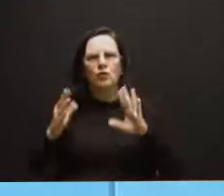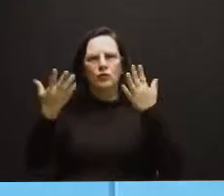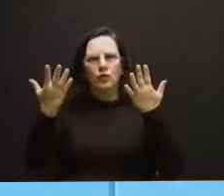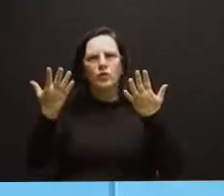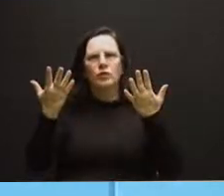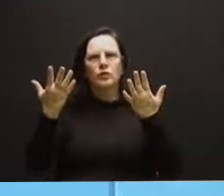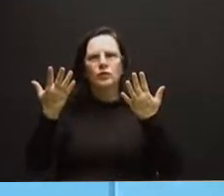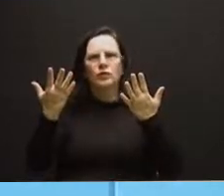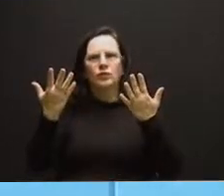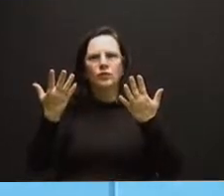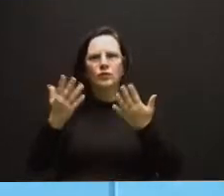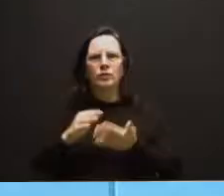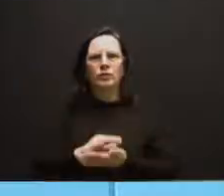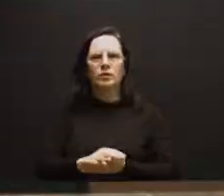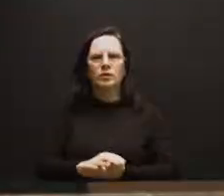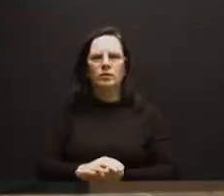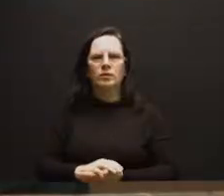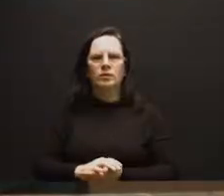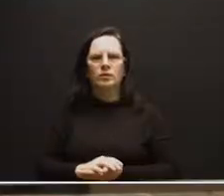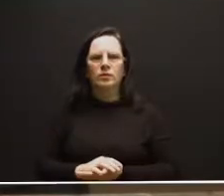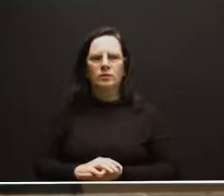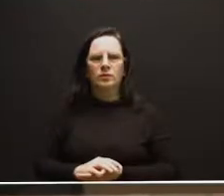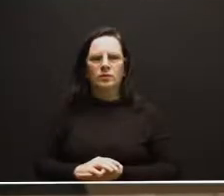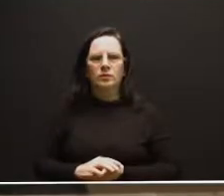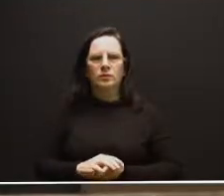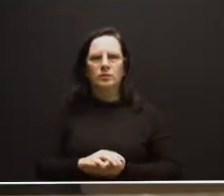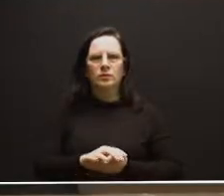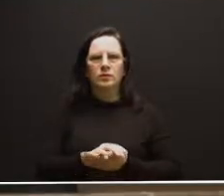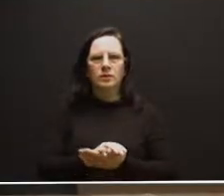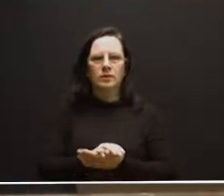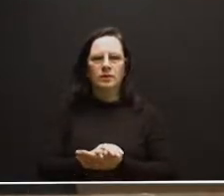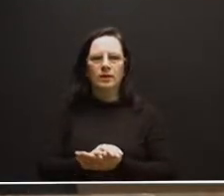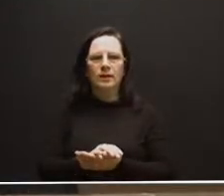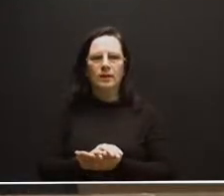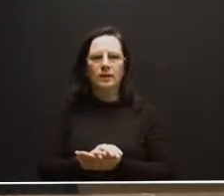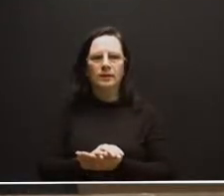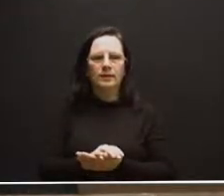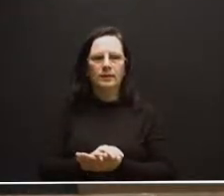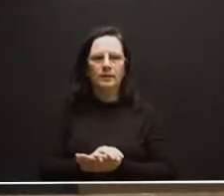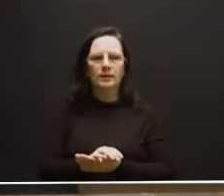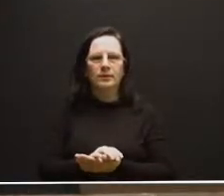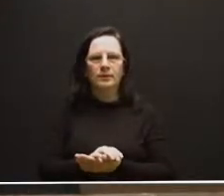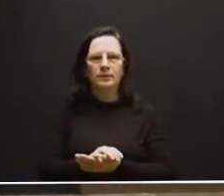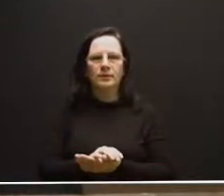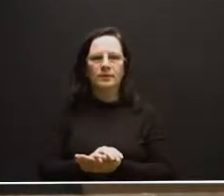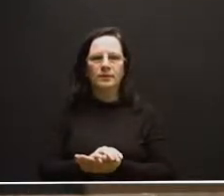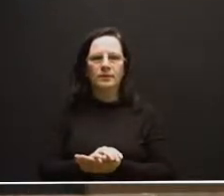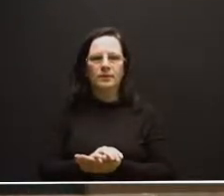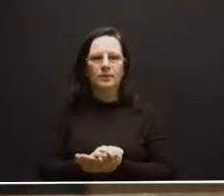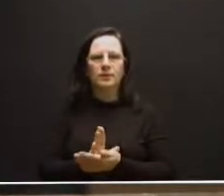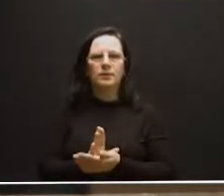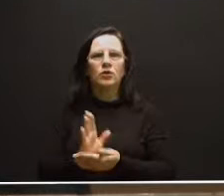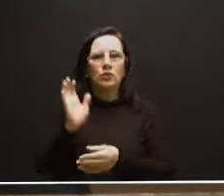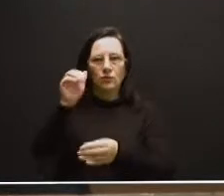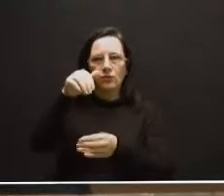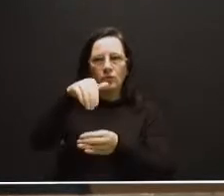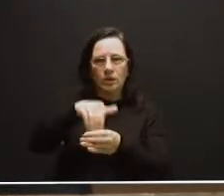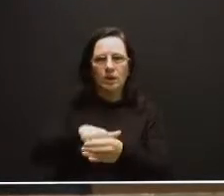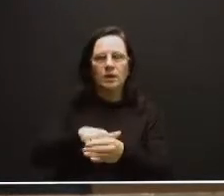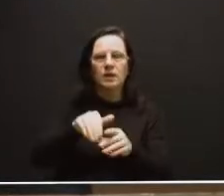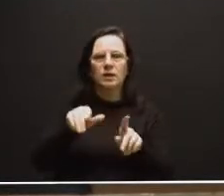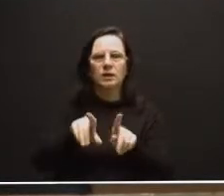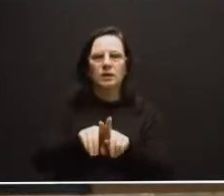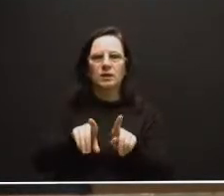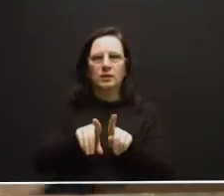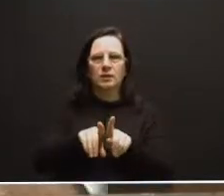é o maior do mundo não é como você leu aqui pontuou e eu voltarei aqui presidente a dizer